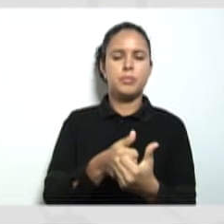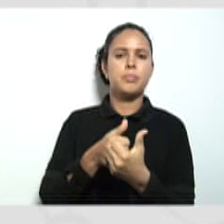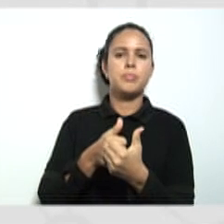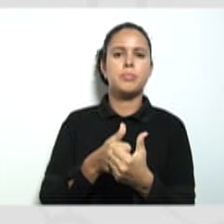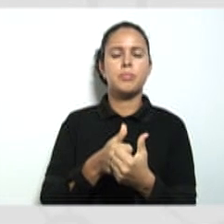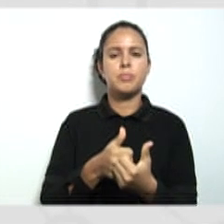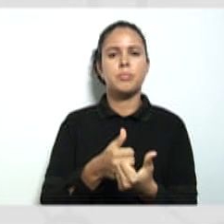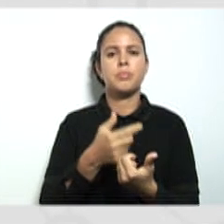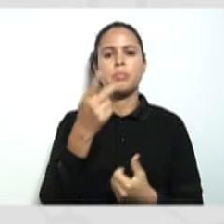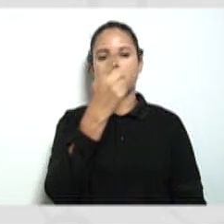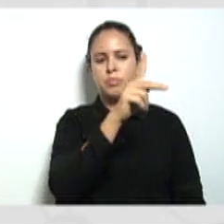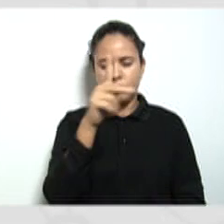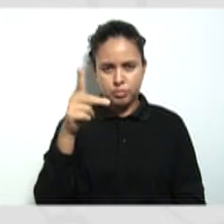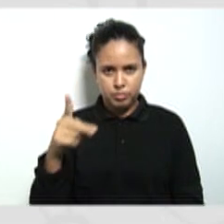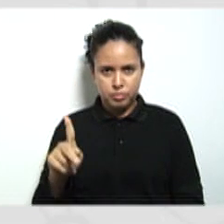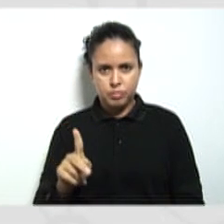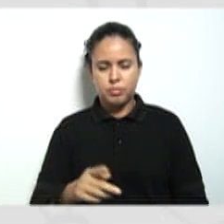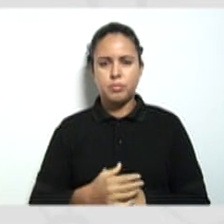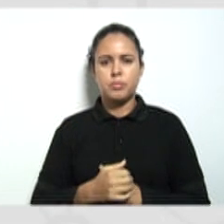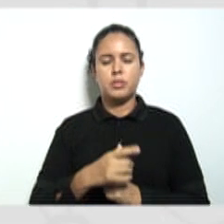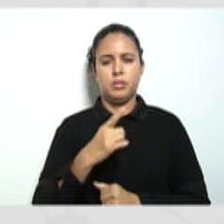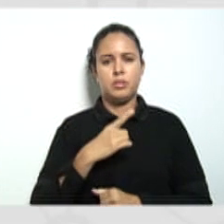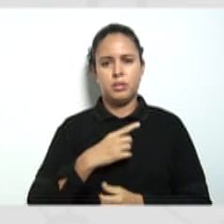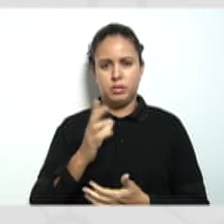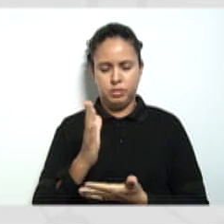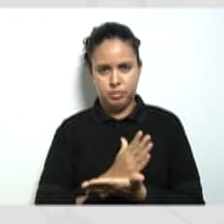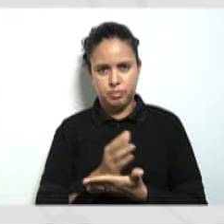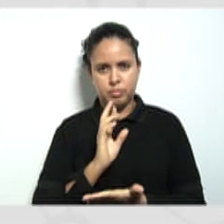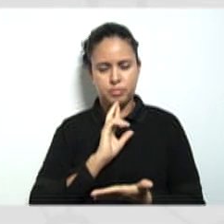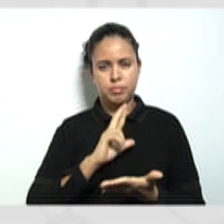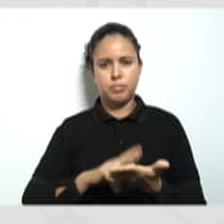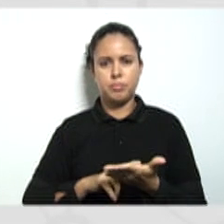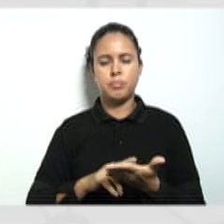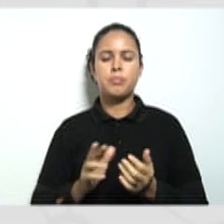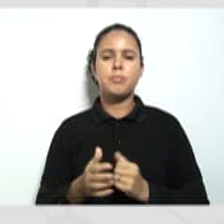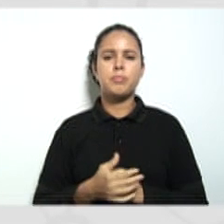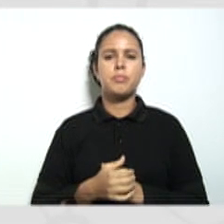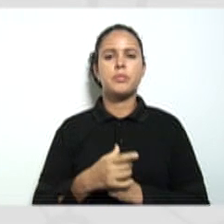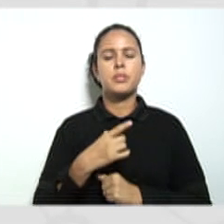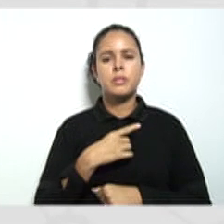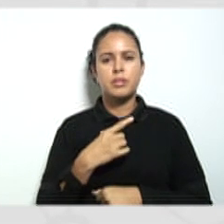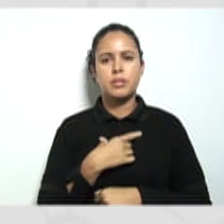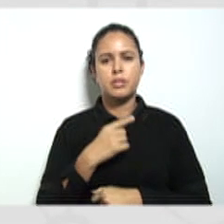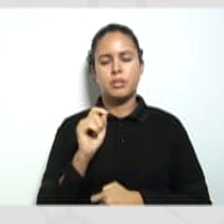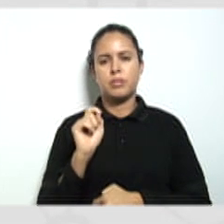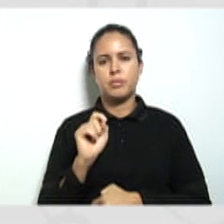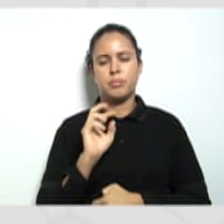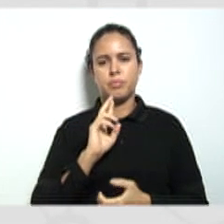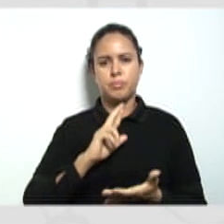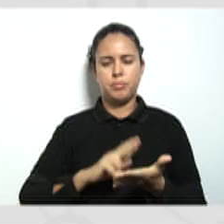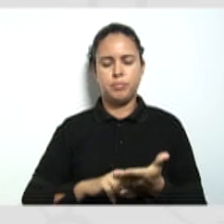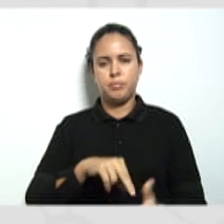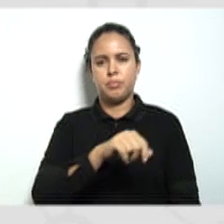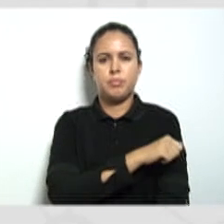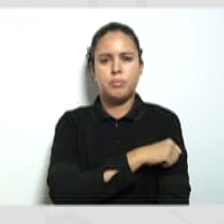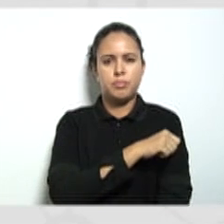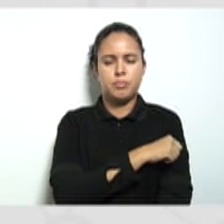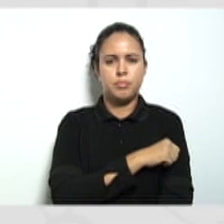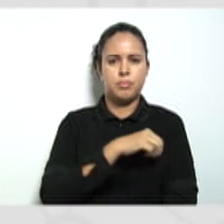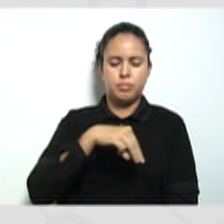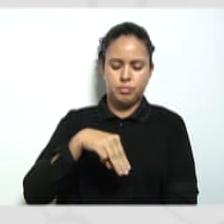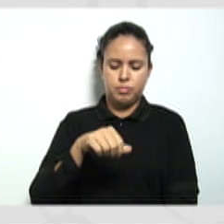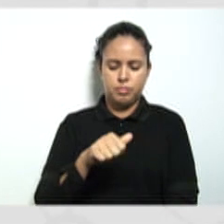Cada região pode ter a sua. Temos algumas respostas? Temos sim. Nós temos uma resposta aqui da aluna